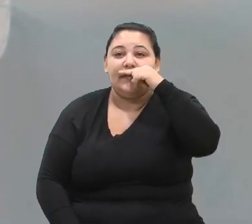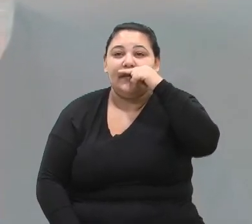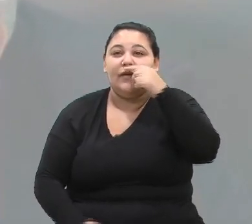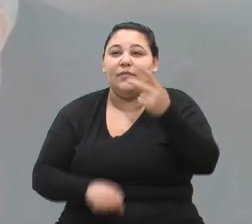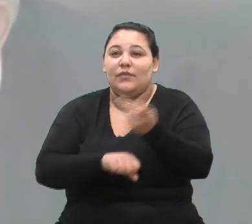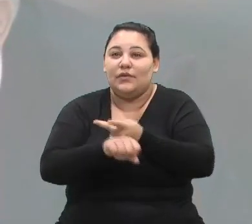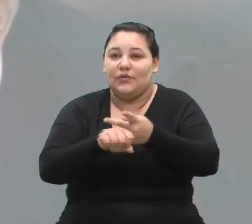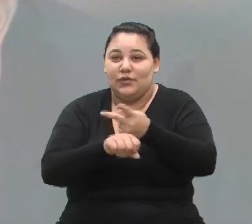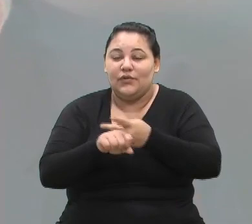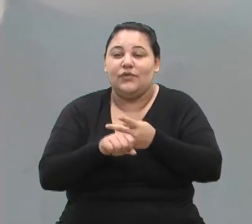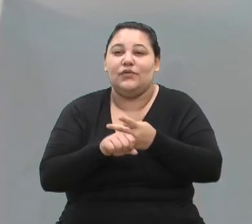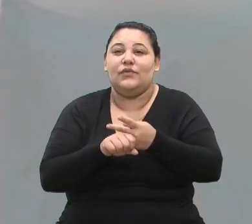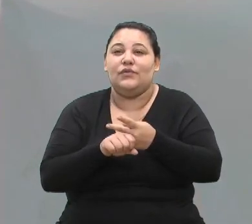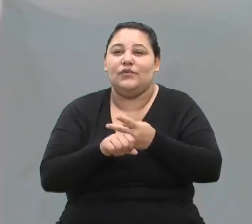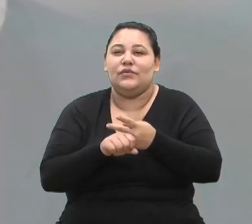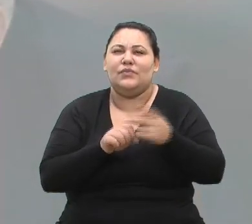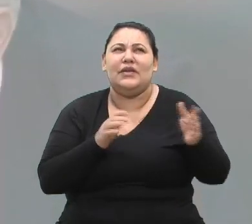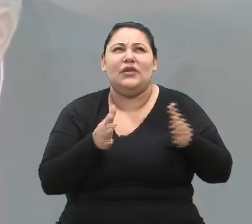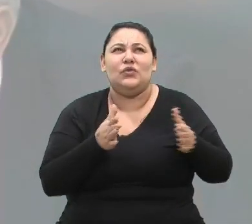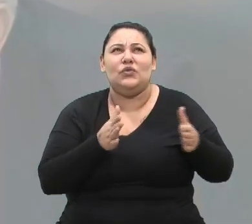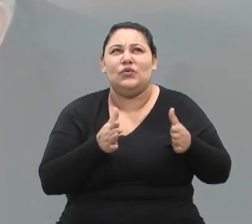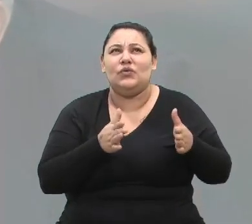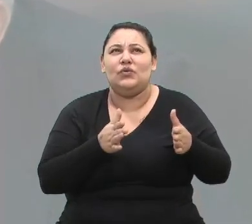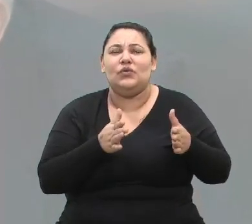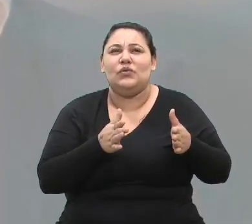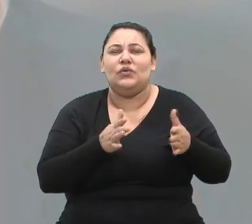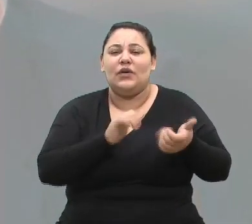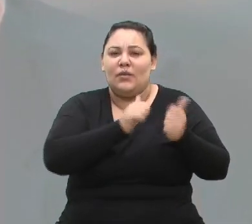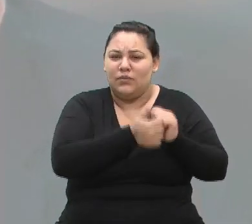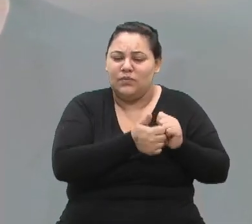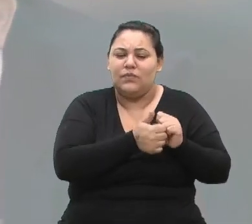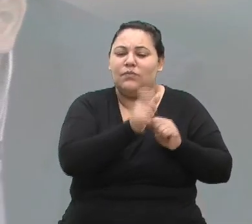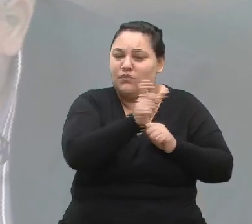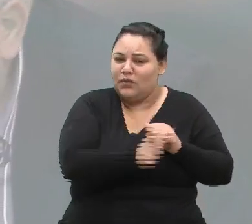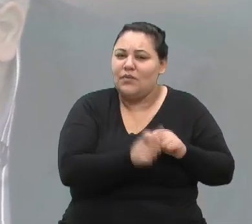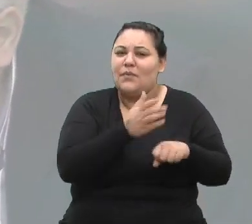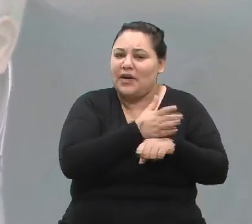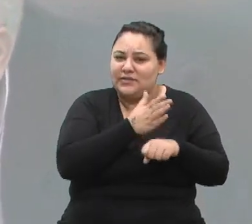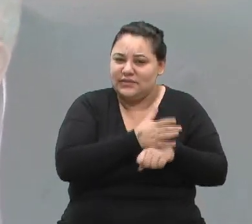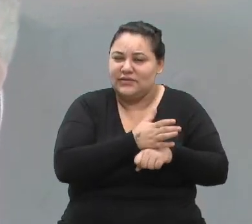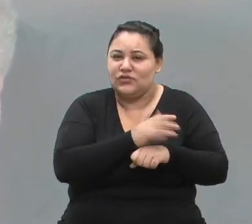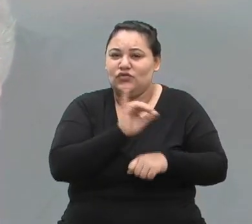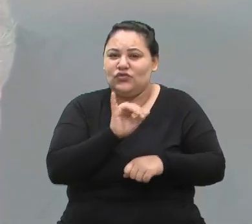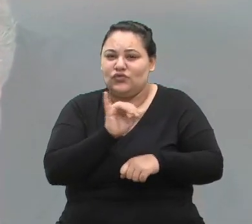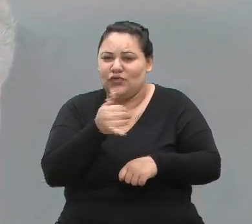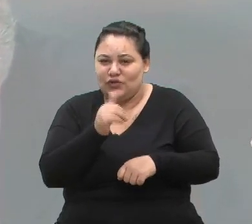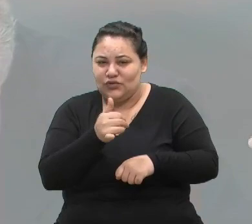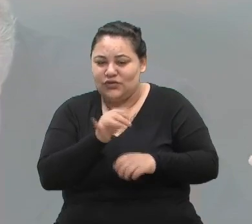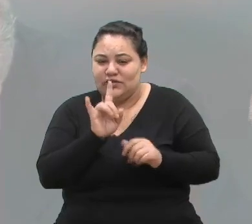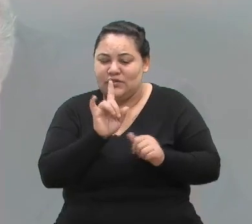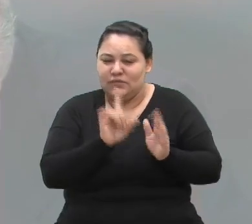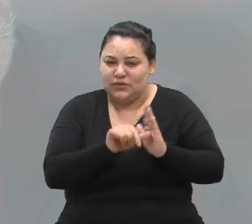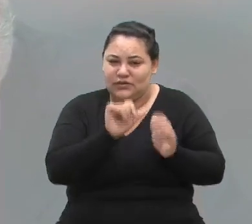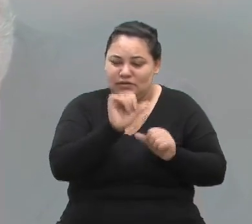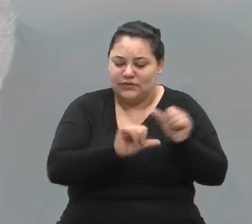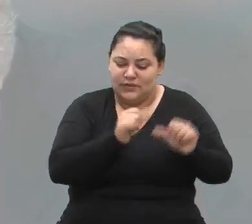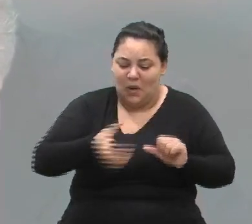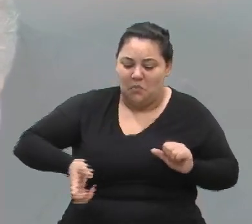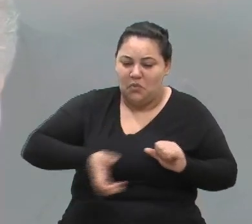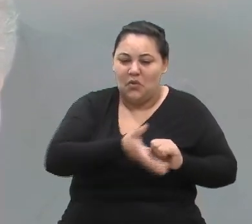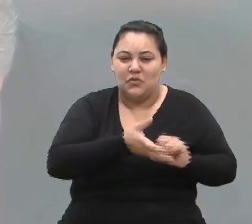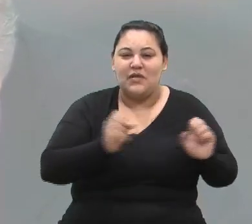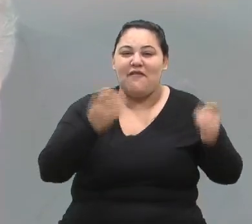Rodrigues, que na época era atleta de bocha do Esporte Clube Juventude, que depois se transforma no grupo de bocha da Festa da